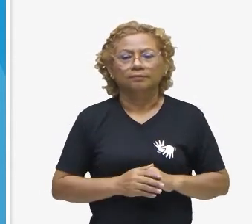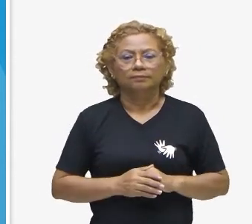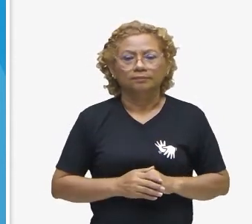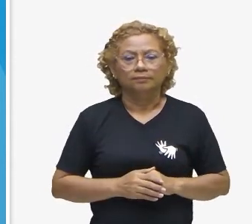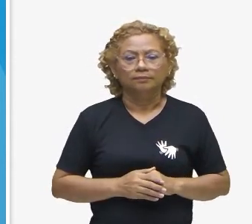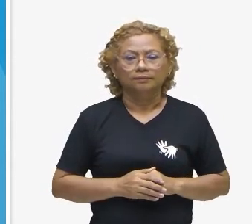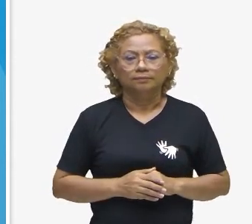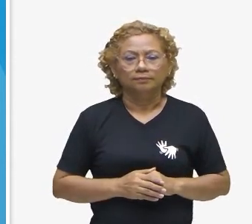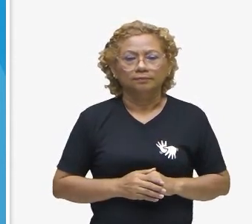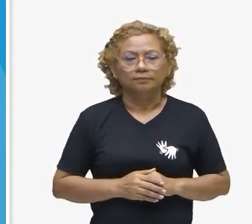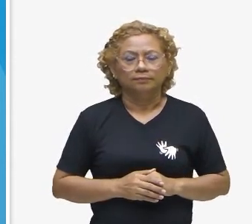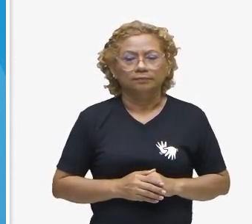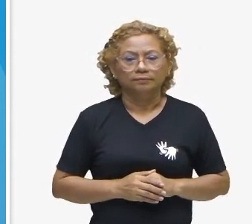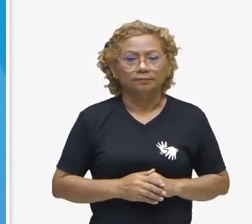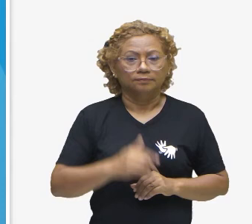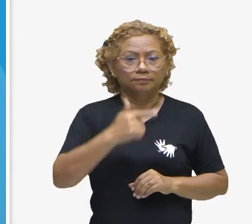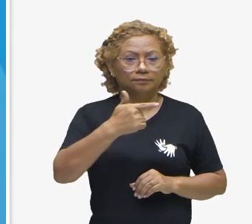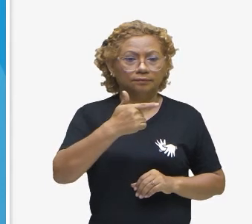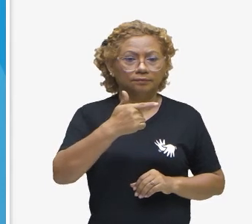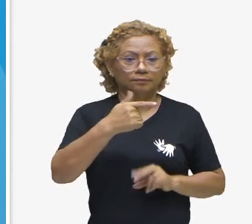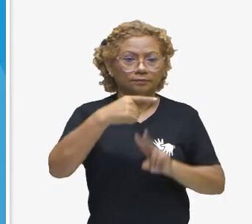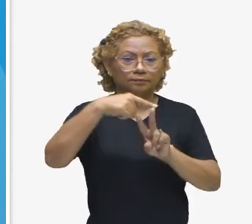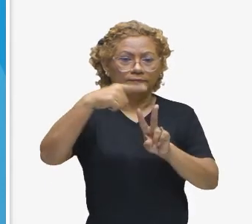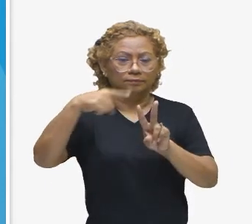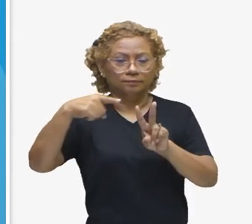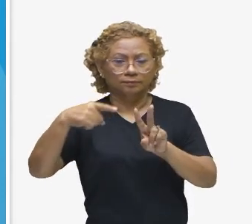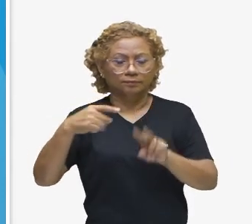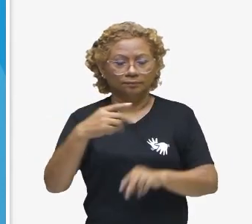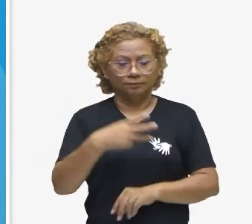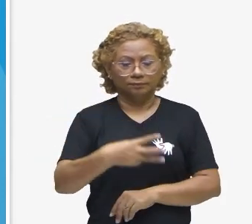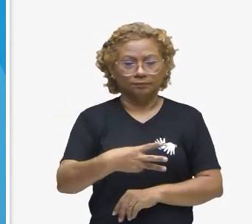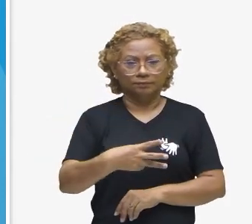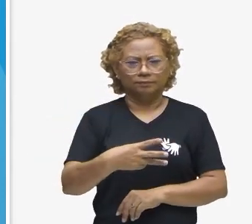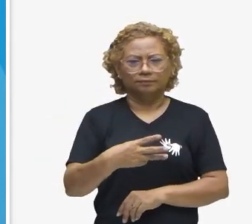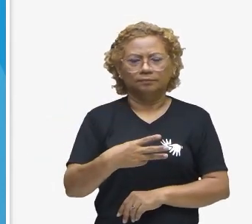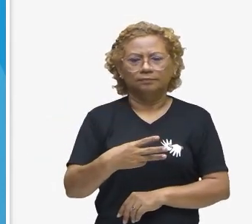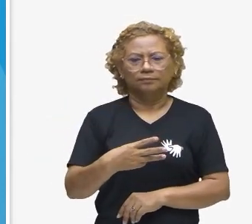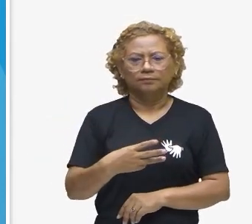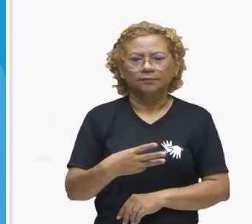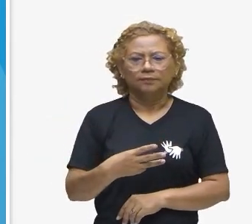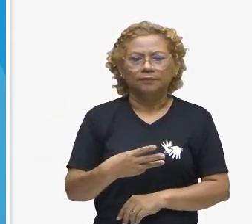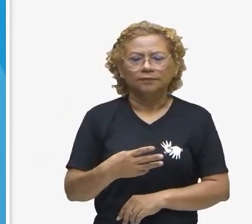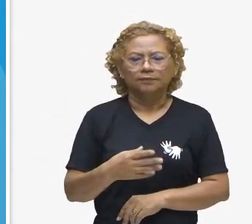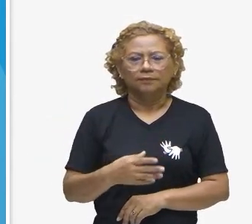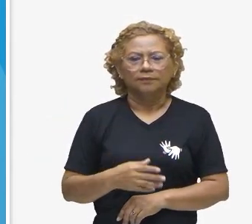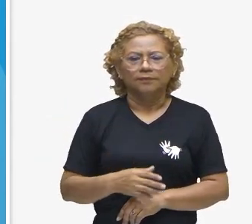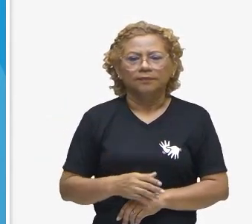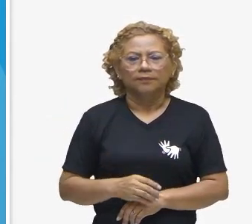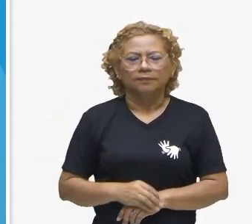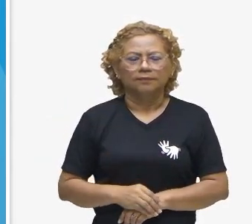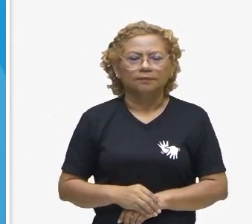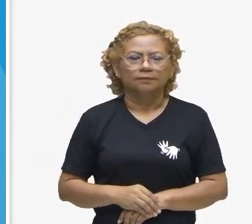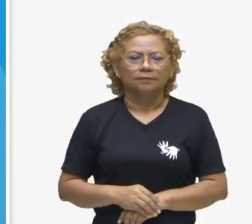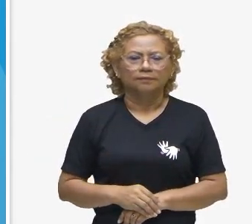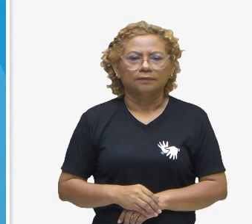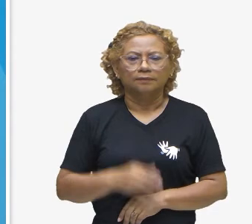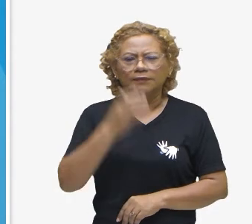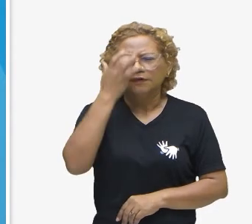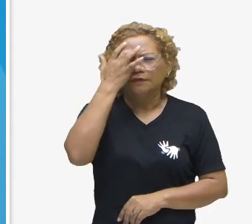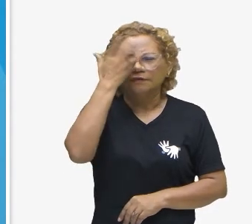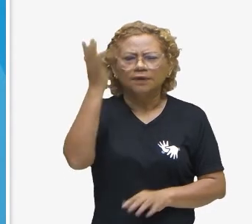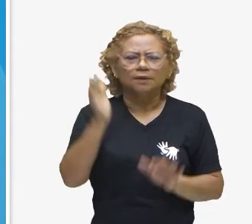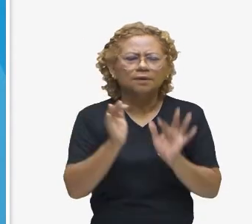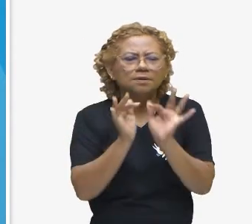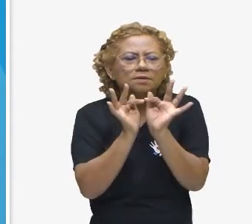função vai ser 2π sobre 3. Bem simples, não é? Da gente resolver aqui e calcular o